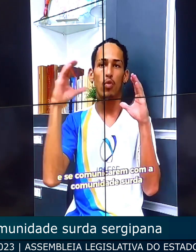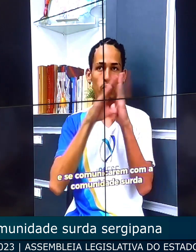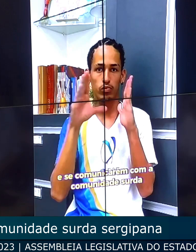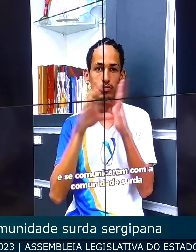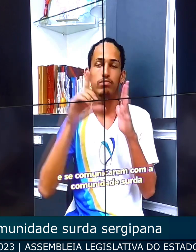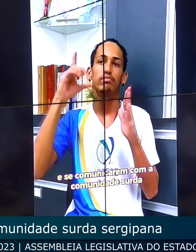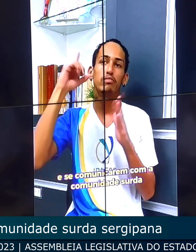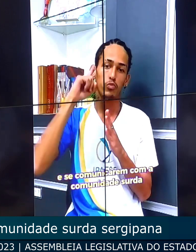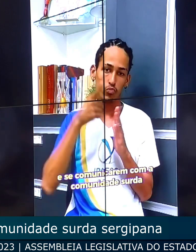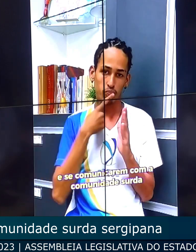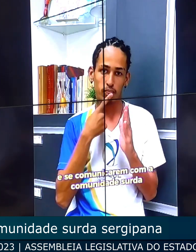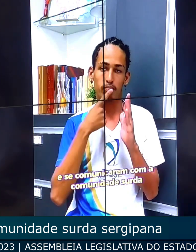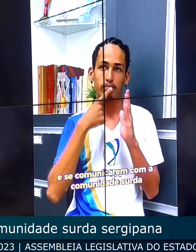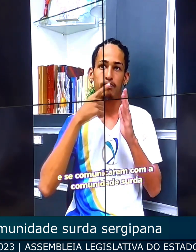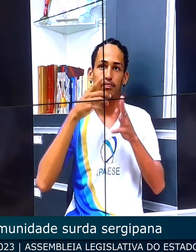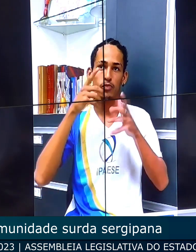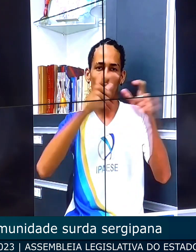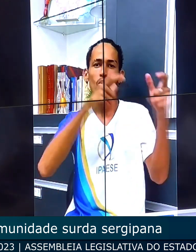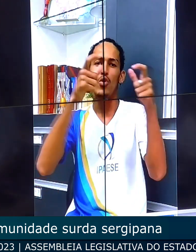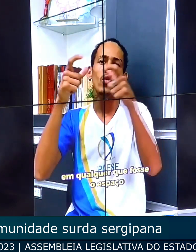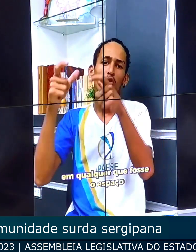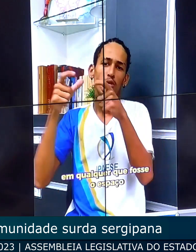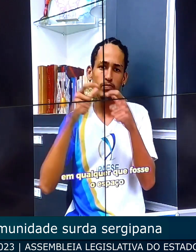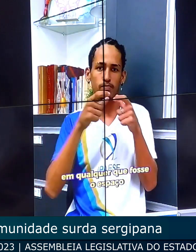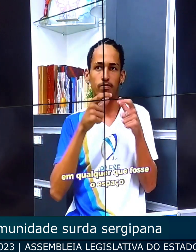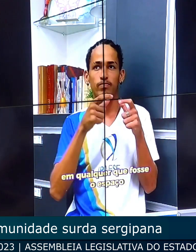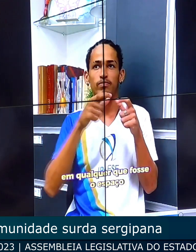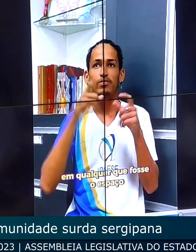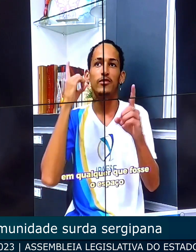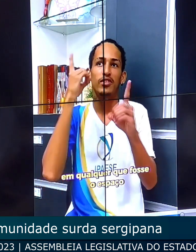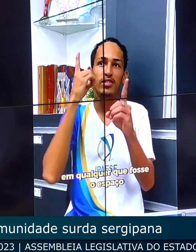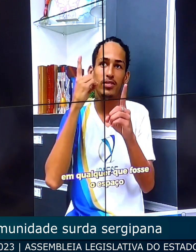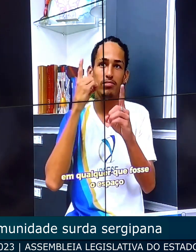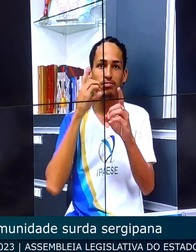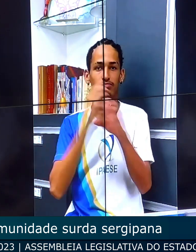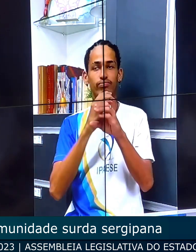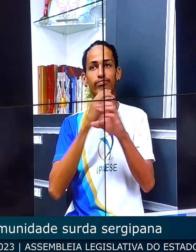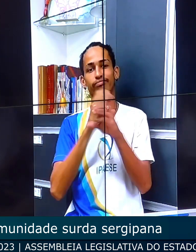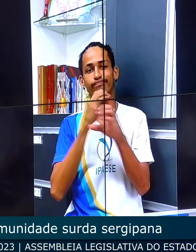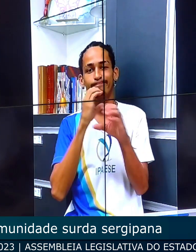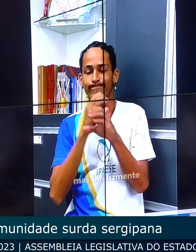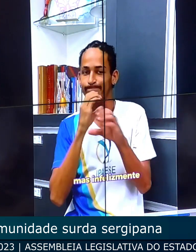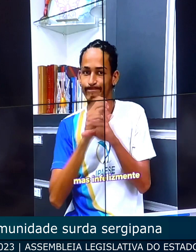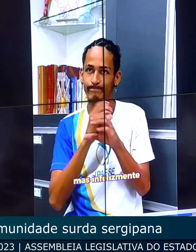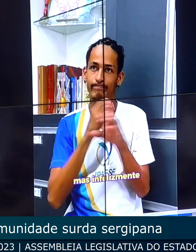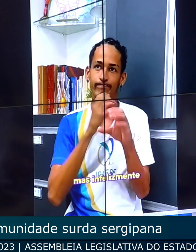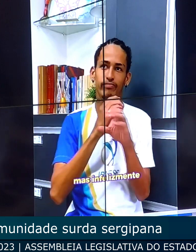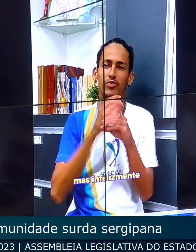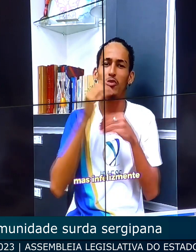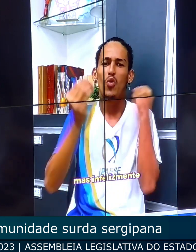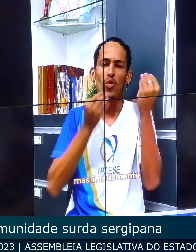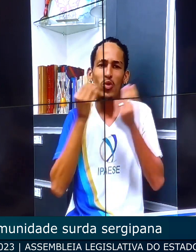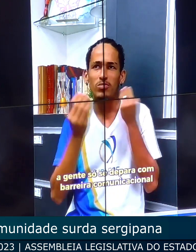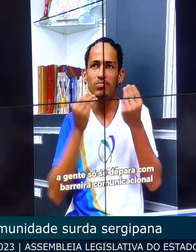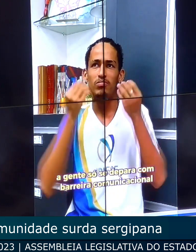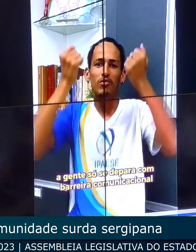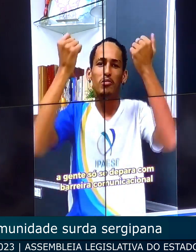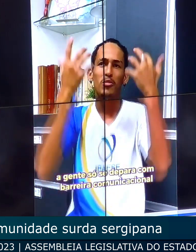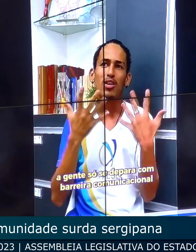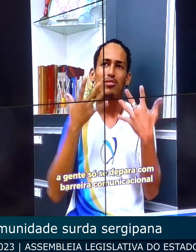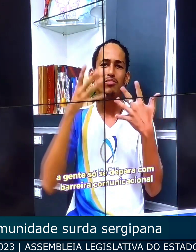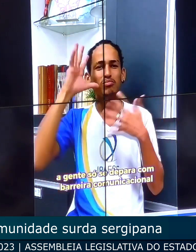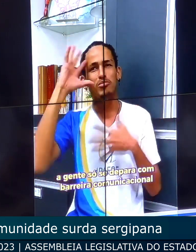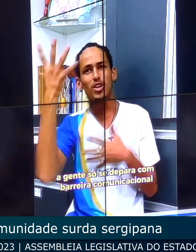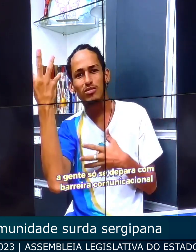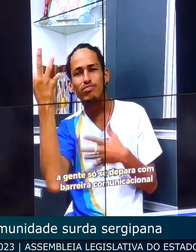comunicarem com a comunidade surda, em qualquer que fosse o espaço, mas infelizmente a gente só se depara com